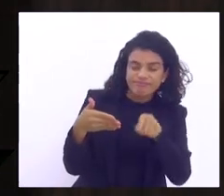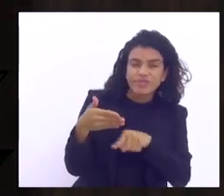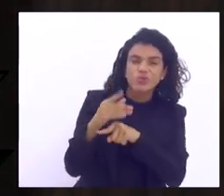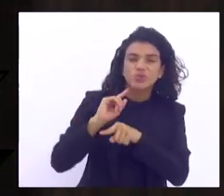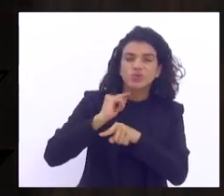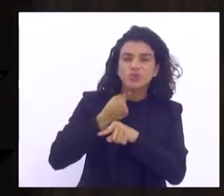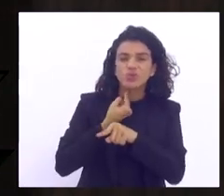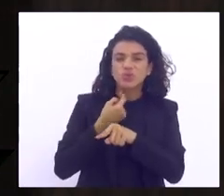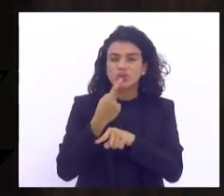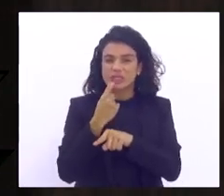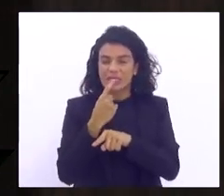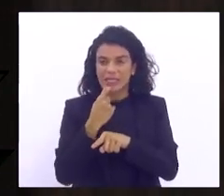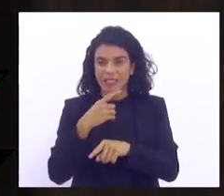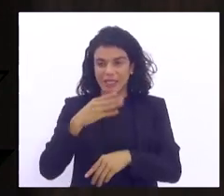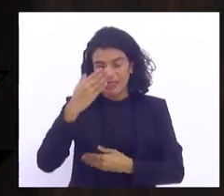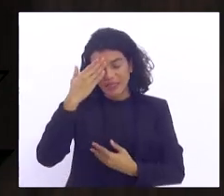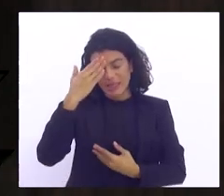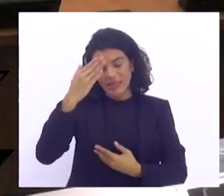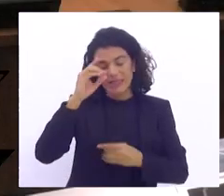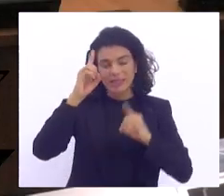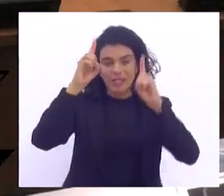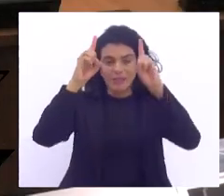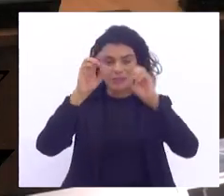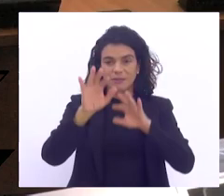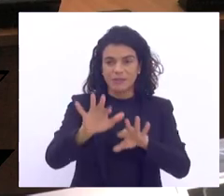sangue inocente. Deus abençoe a todos.